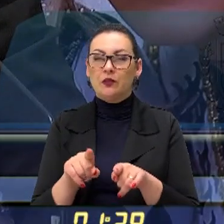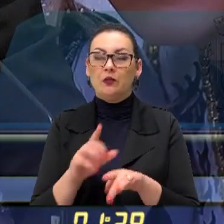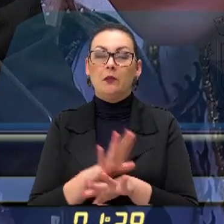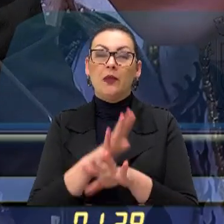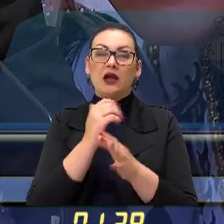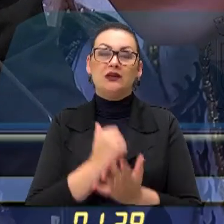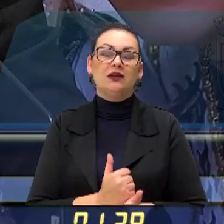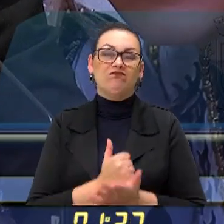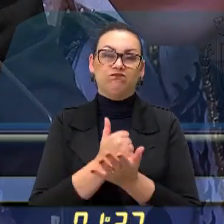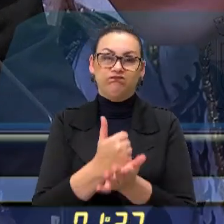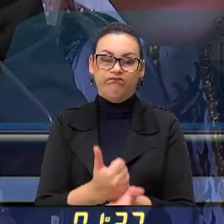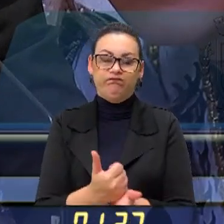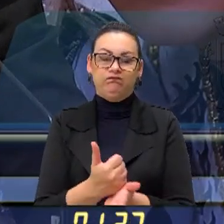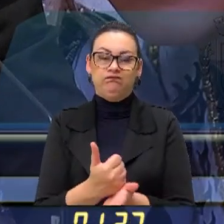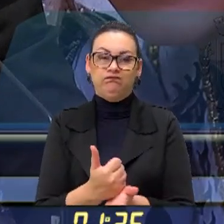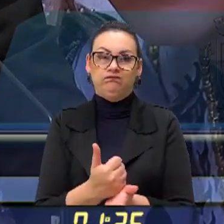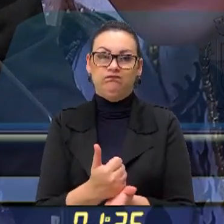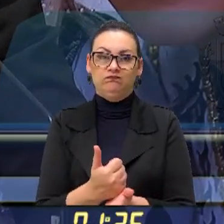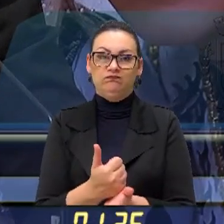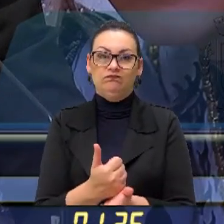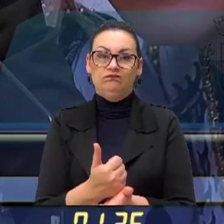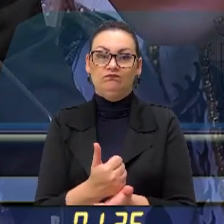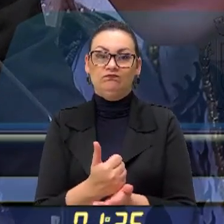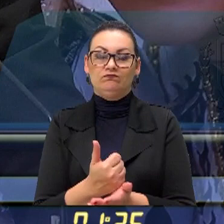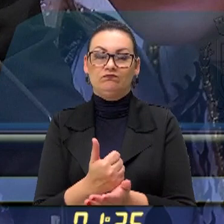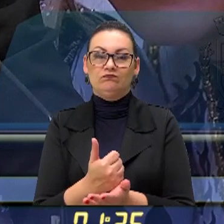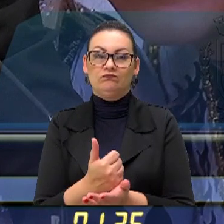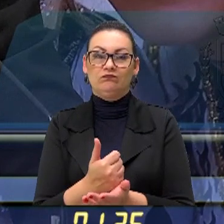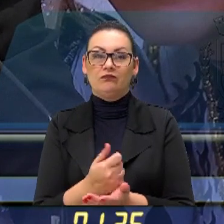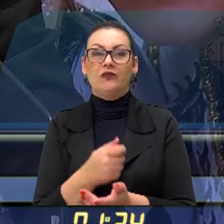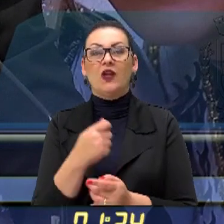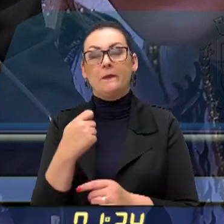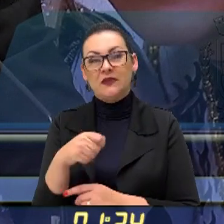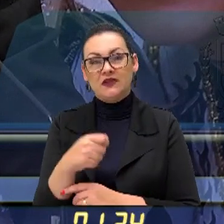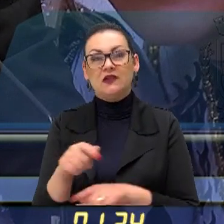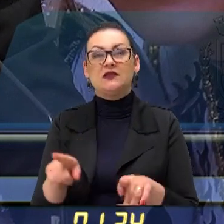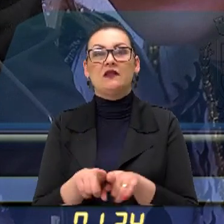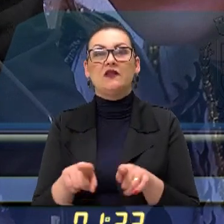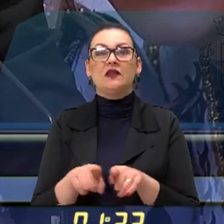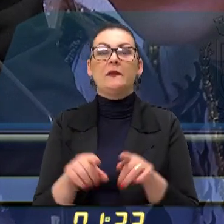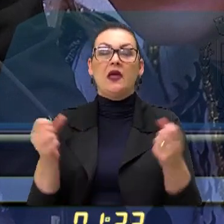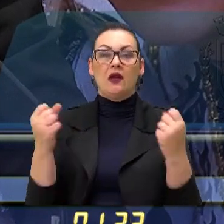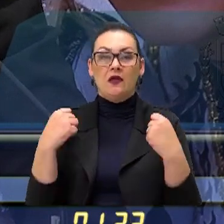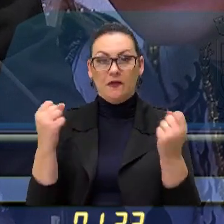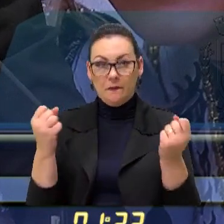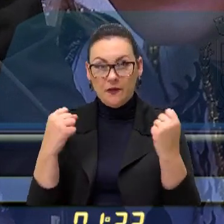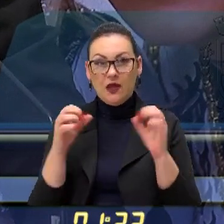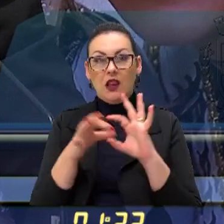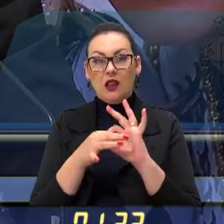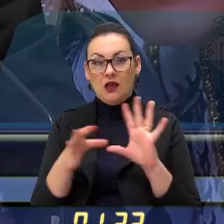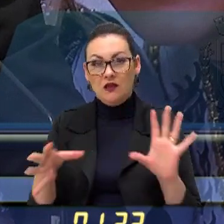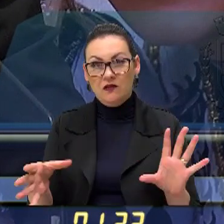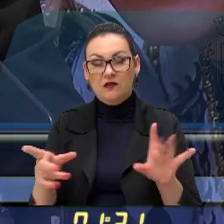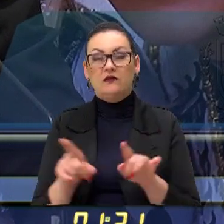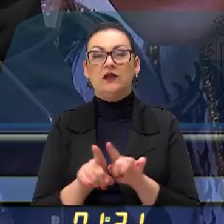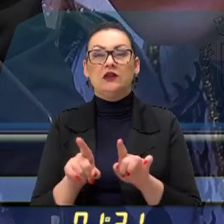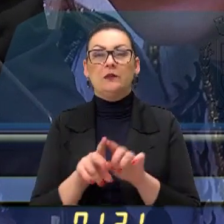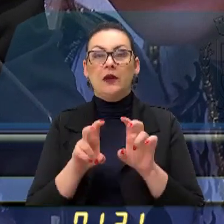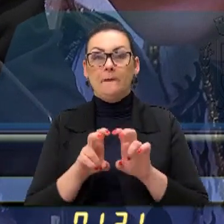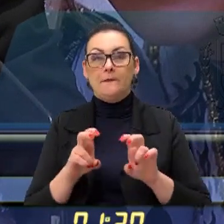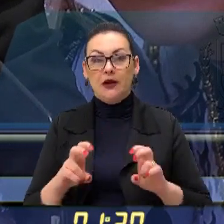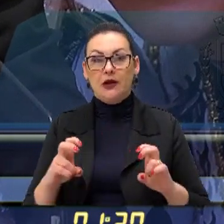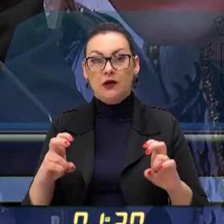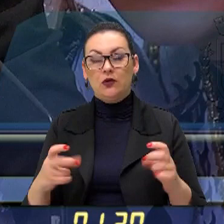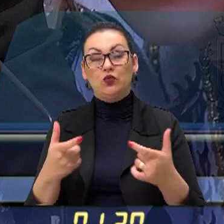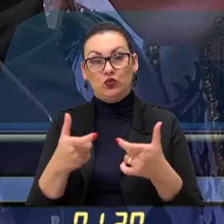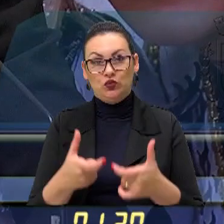de alguma praça e uma academia de ar livre e alguns bancos nesse